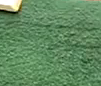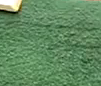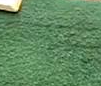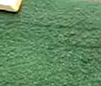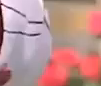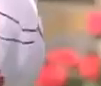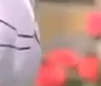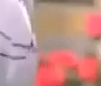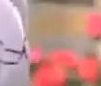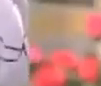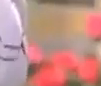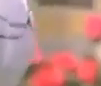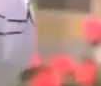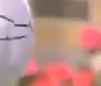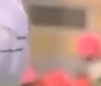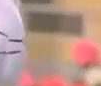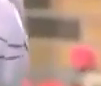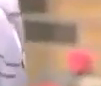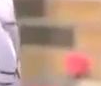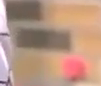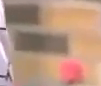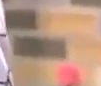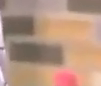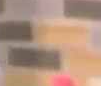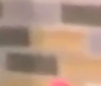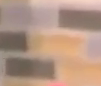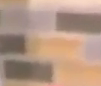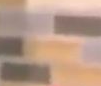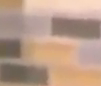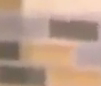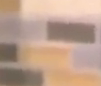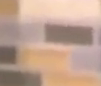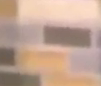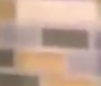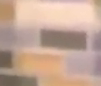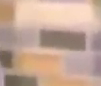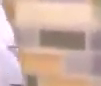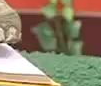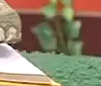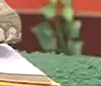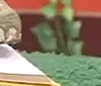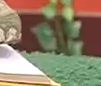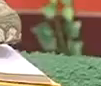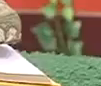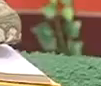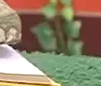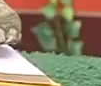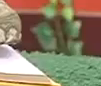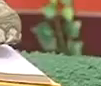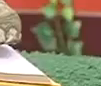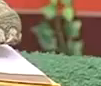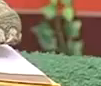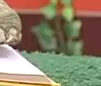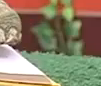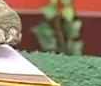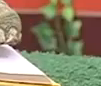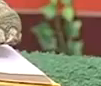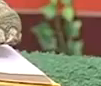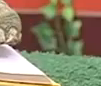pessoal. cordel,